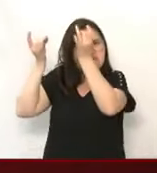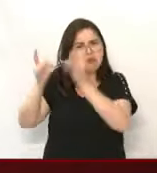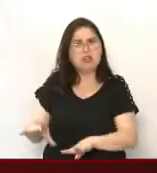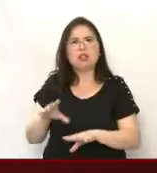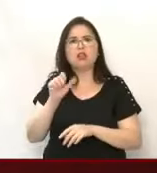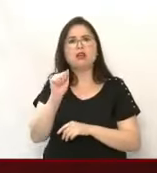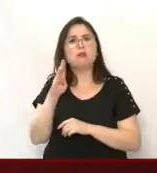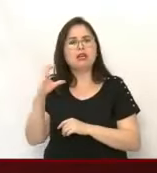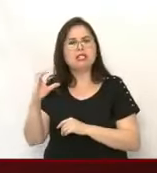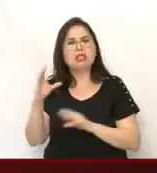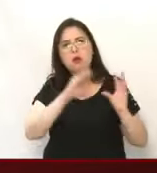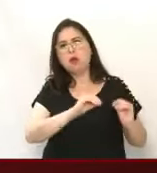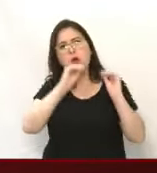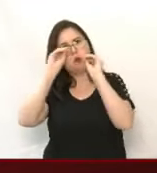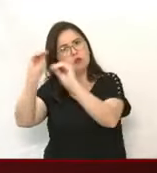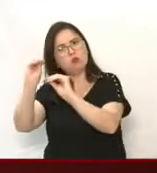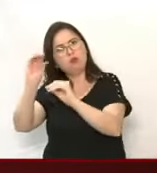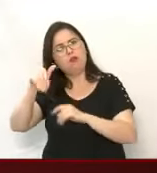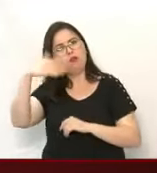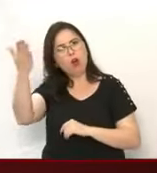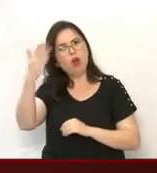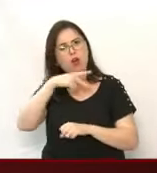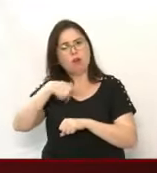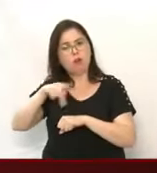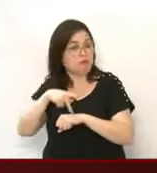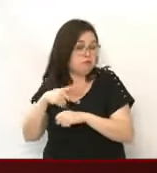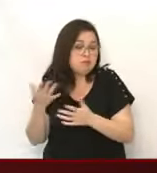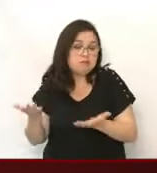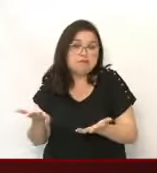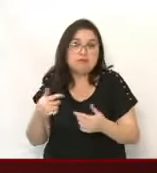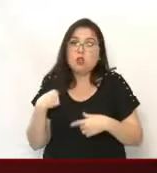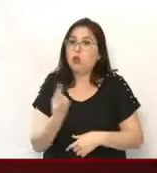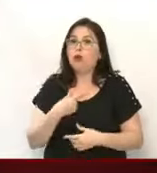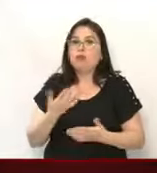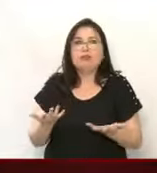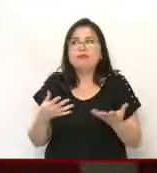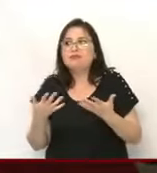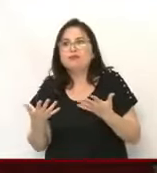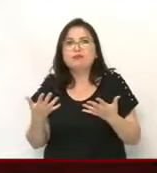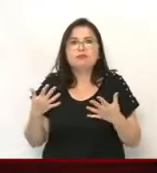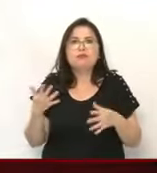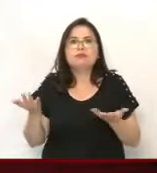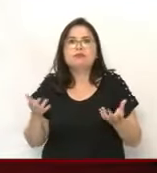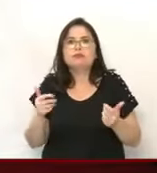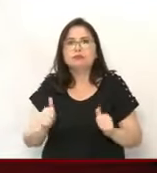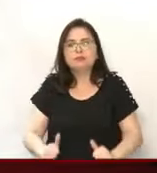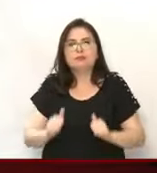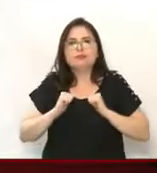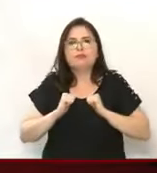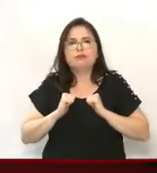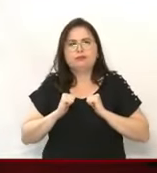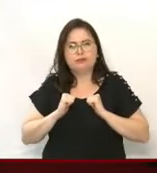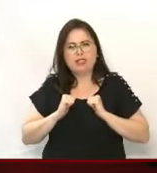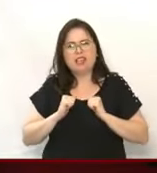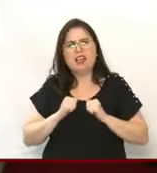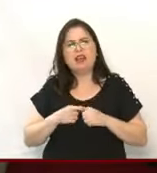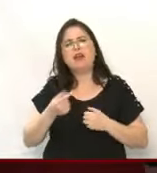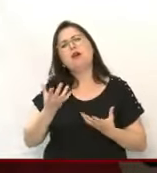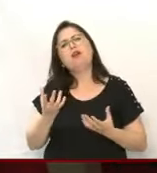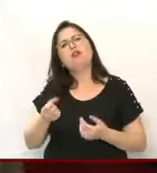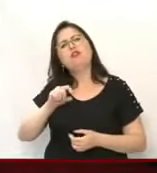ABC, depois se confirmou com o fechamento das outras unidades no interior de São Paulo, na Bahia, deixando não só